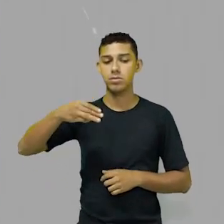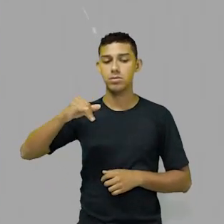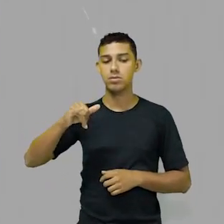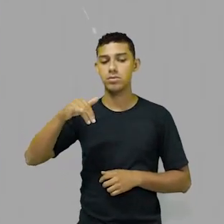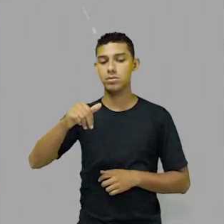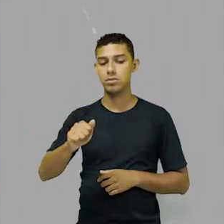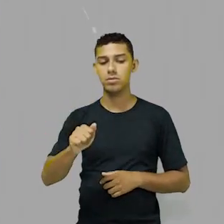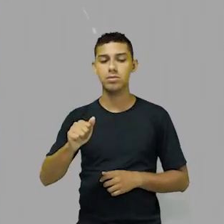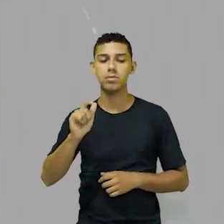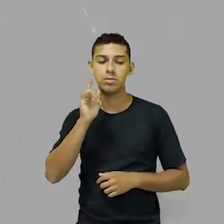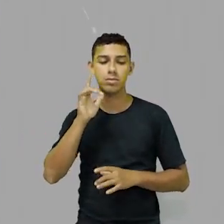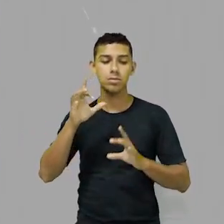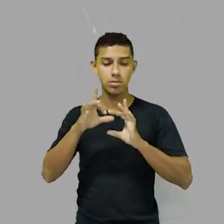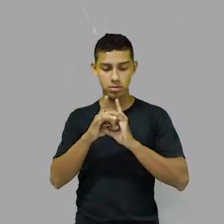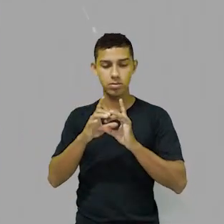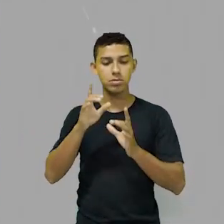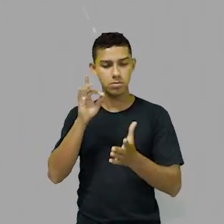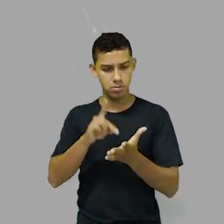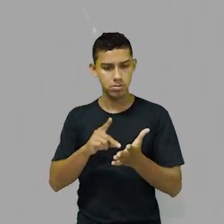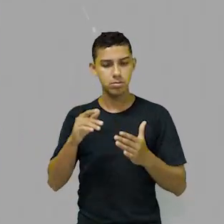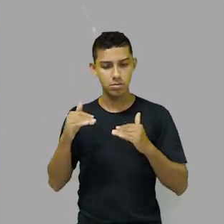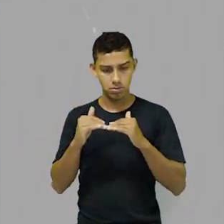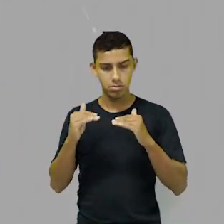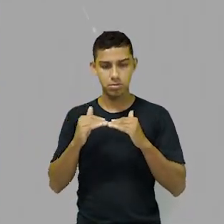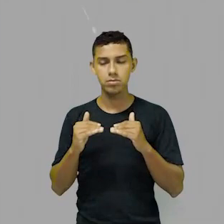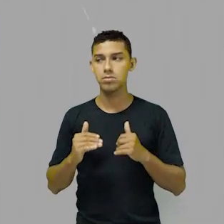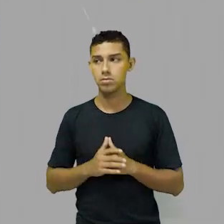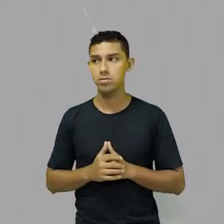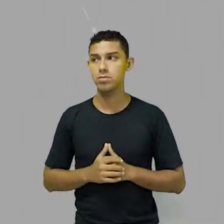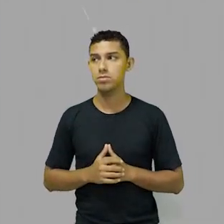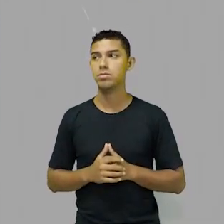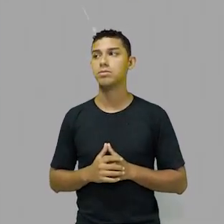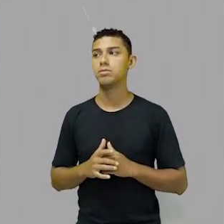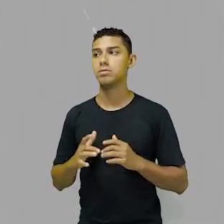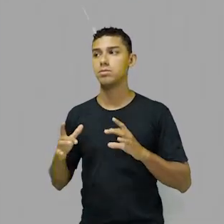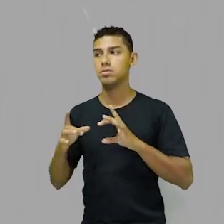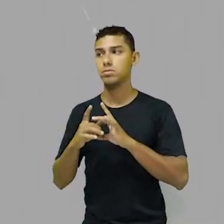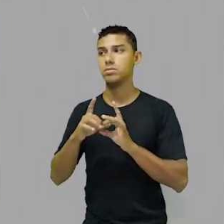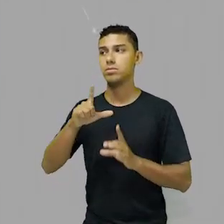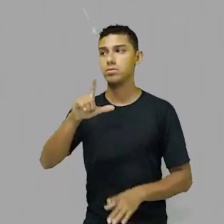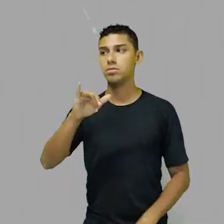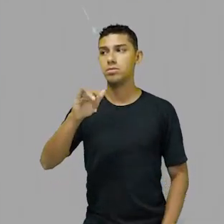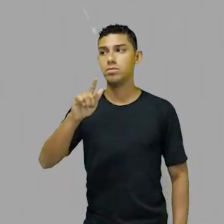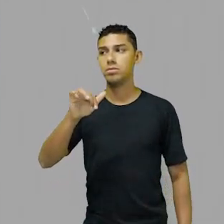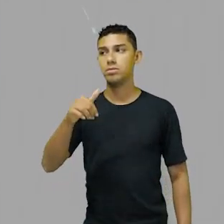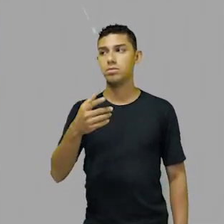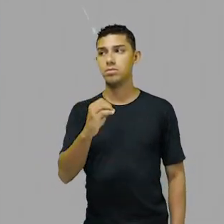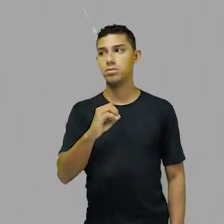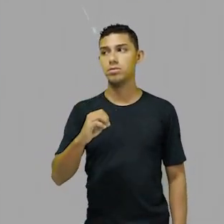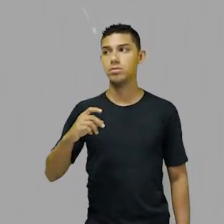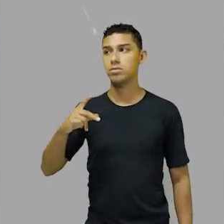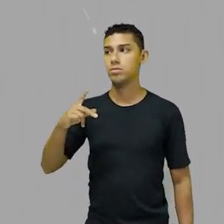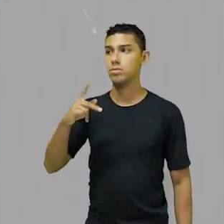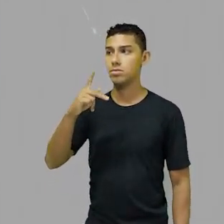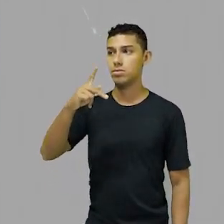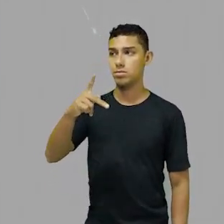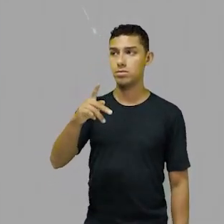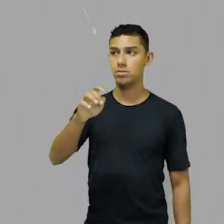com a adenina. Tá correto isso aqui. E forma duas ligações